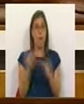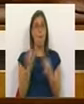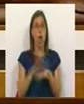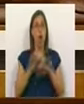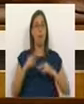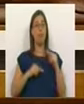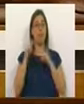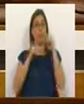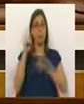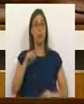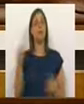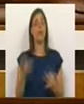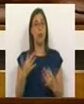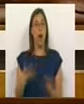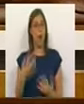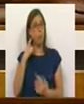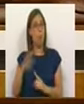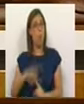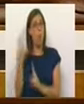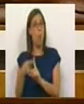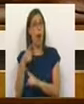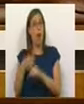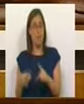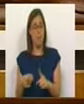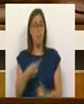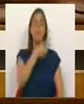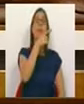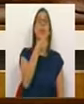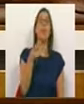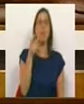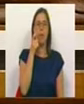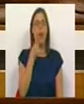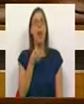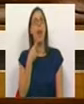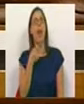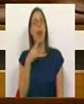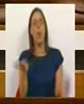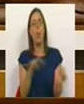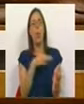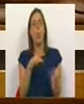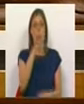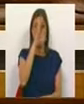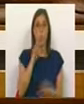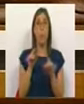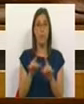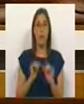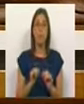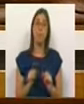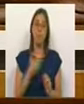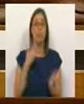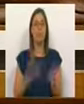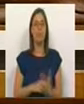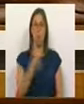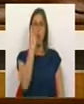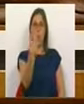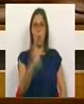país. Neste ano e meio, apesar das promessas e da conversa fiada do governo, a verdade é